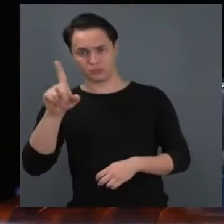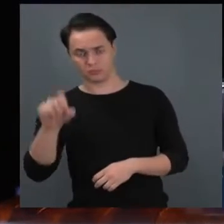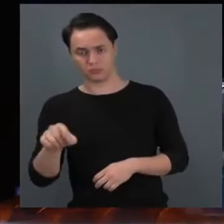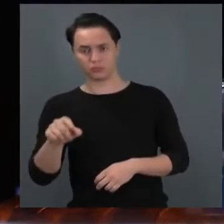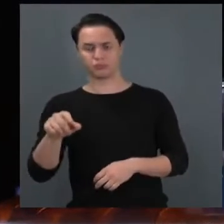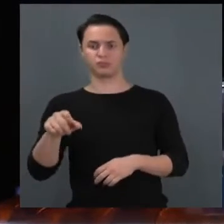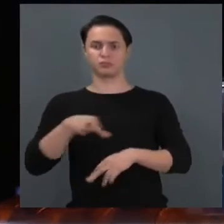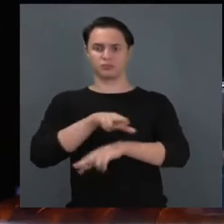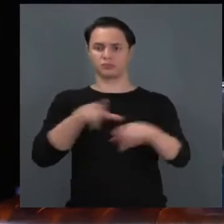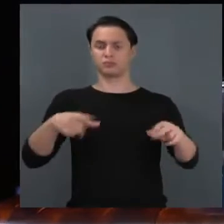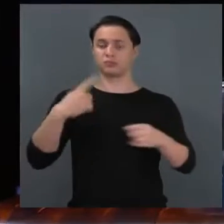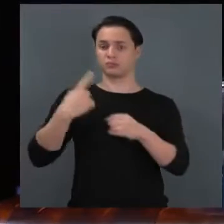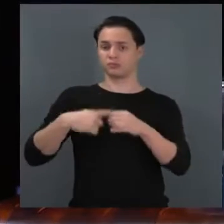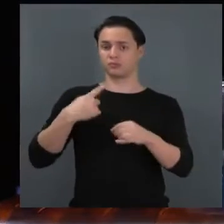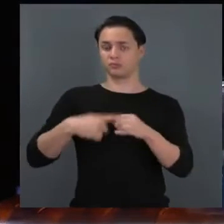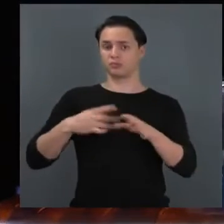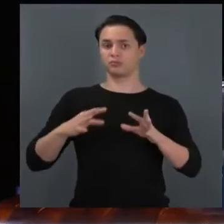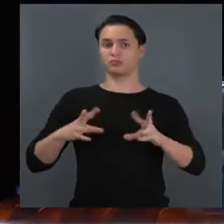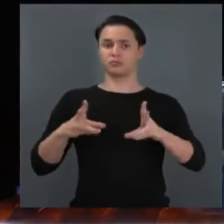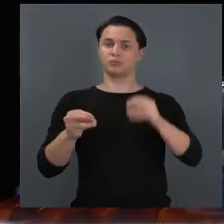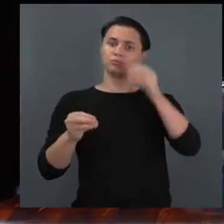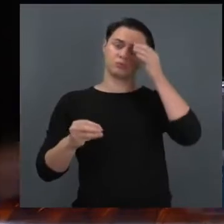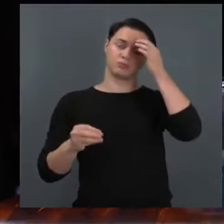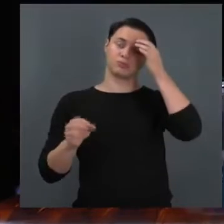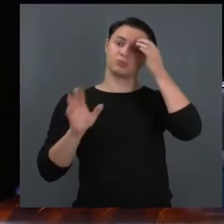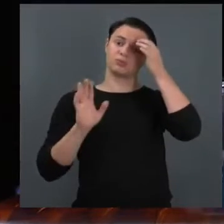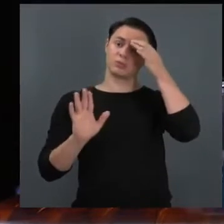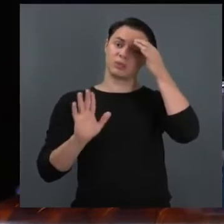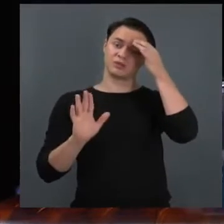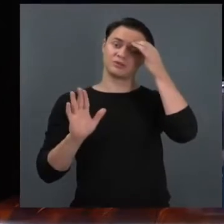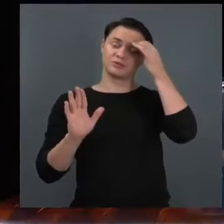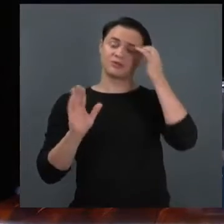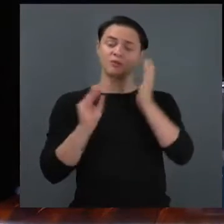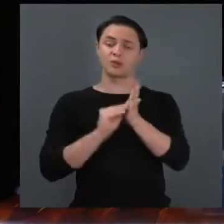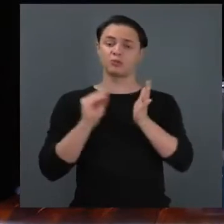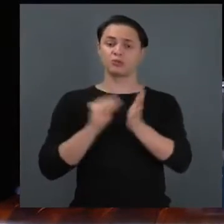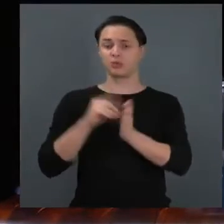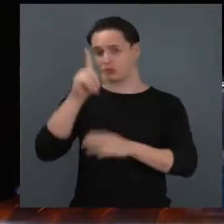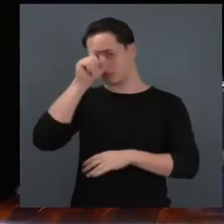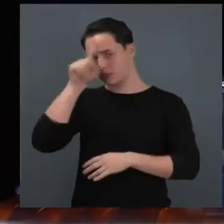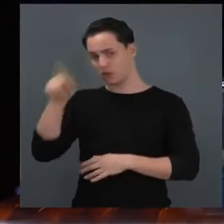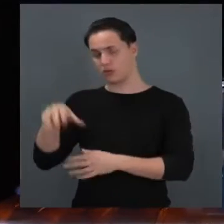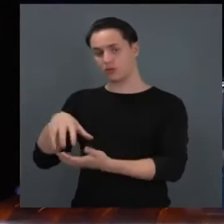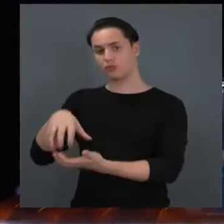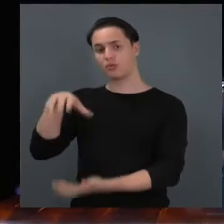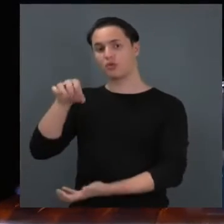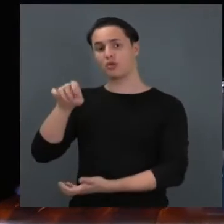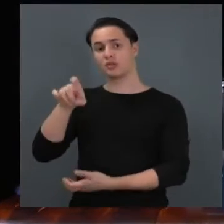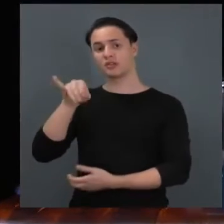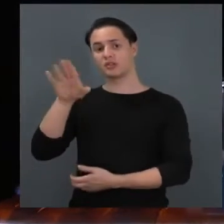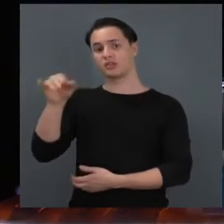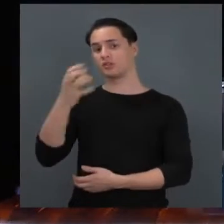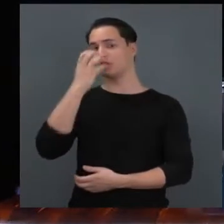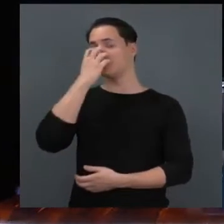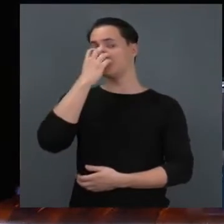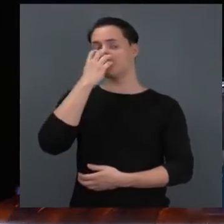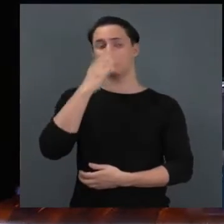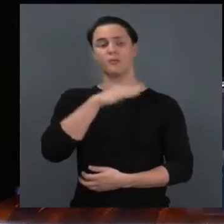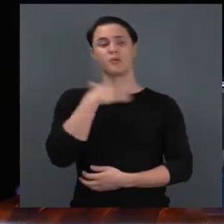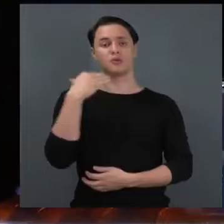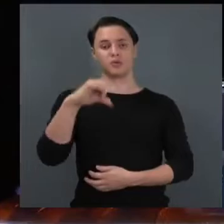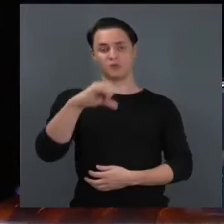Leopoldo, cidade também coberta, mas faltou oxigênio e morreram 9 pessoas, num só hospital.